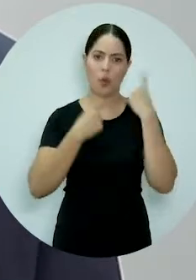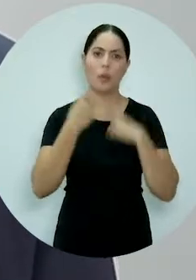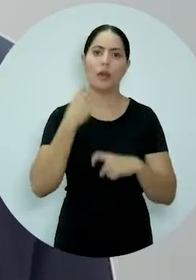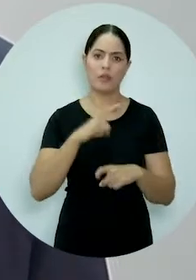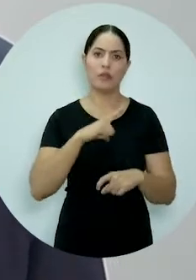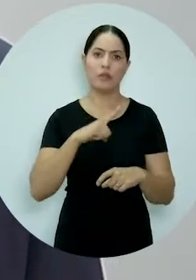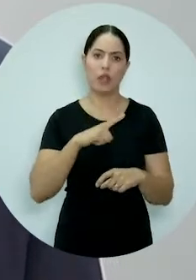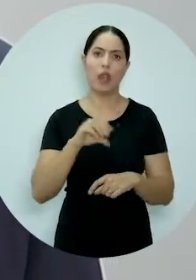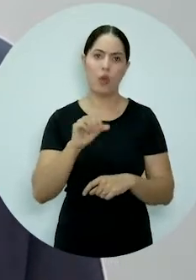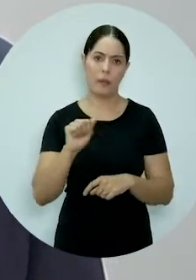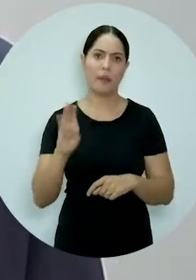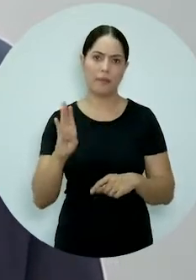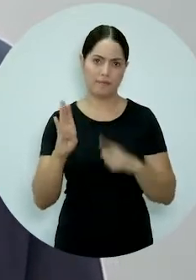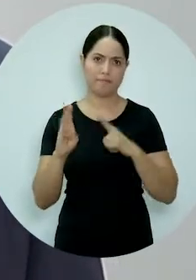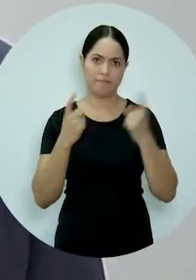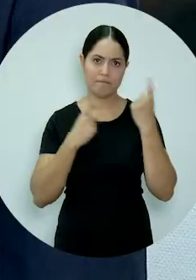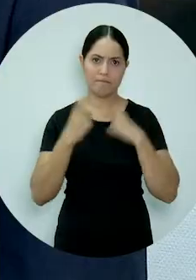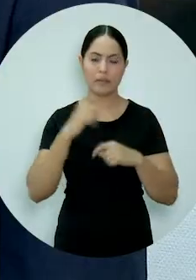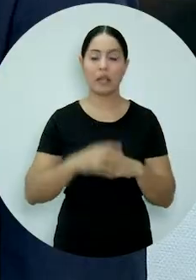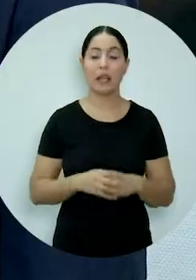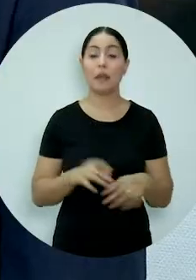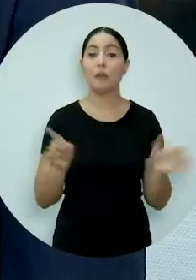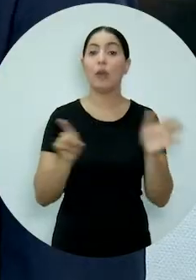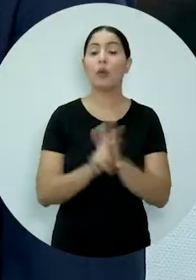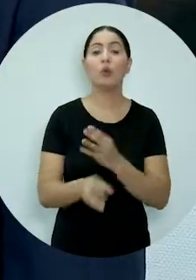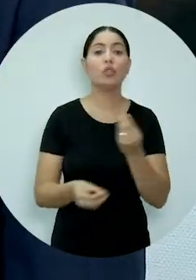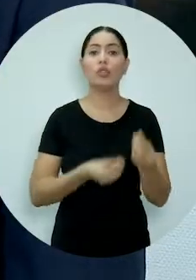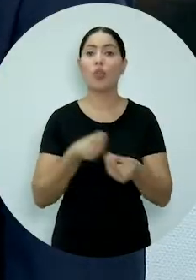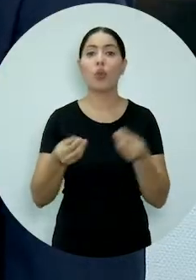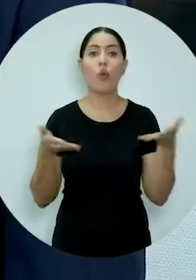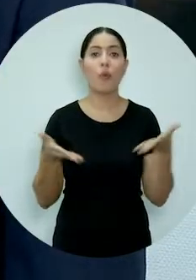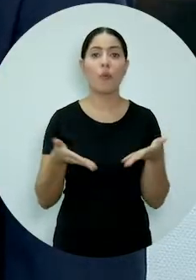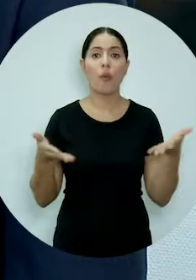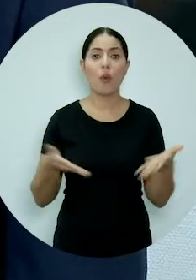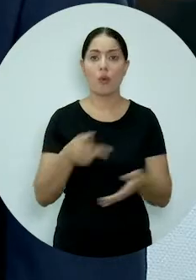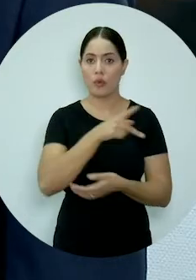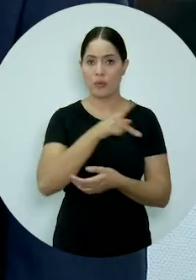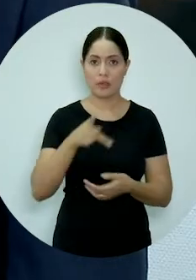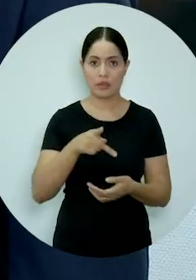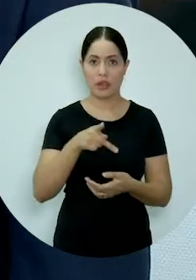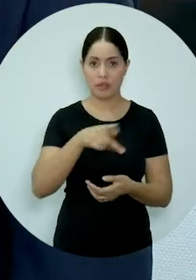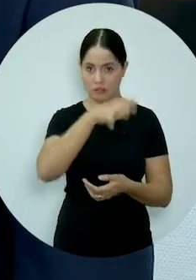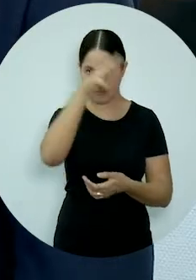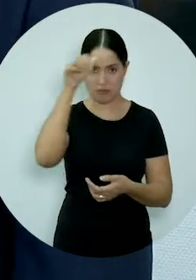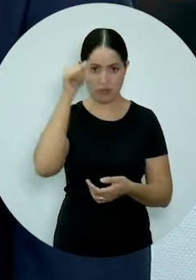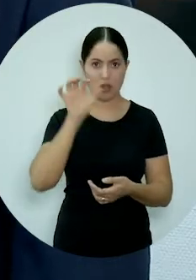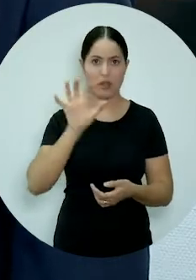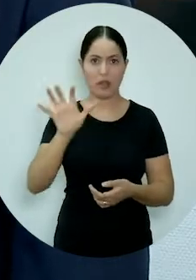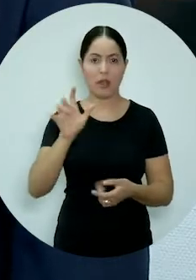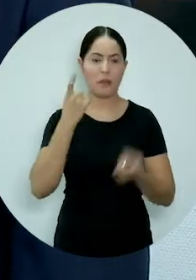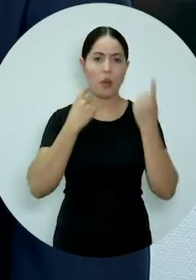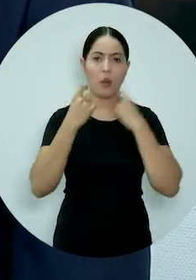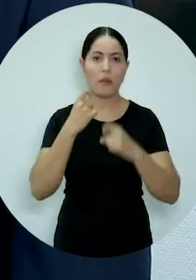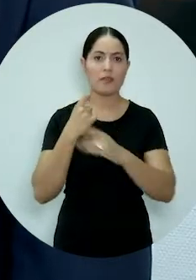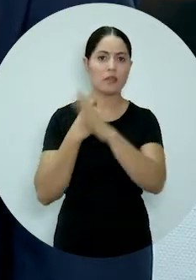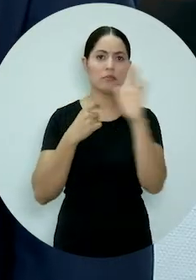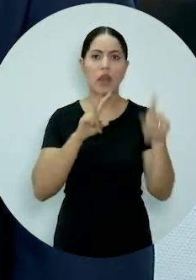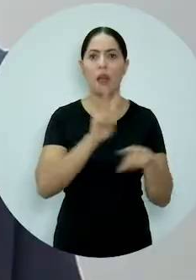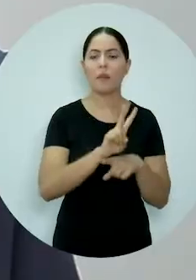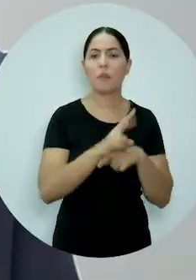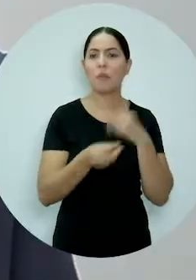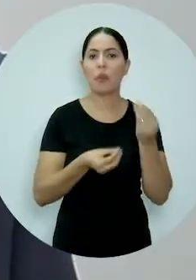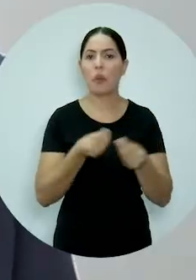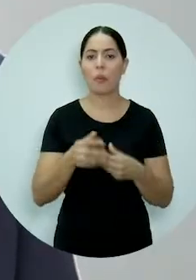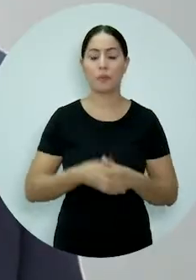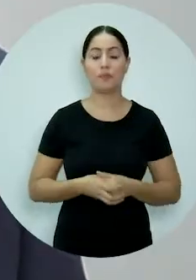uma preocupação do sistema OAB. Essa é até minha pergunta. Como hoje você, presidente da Seccional Amazonas, se preocupa com a preservação ambiental?